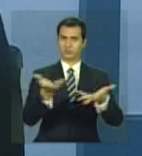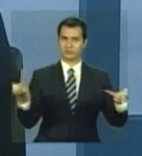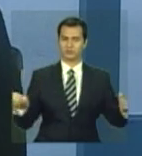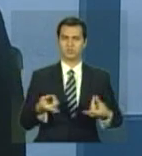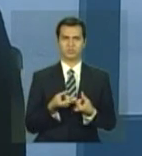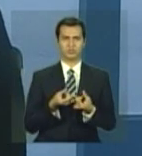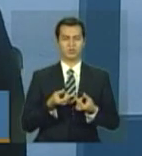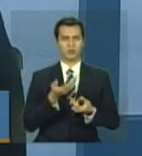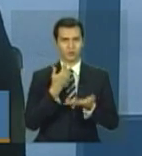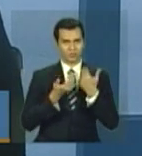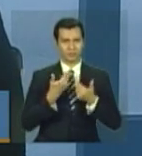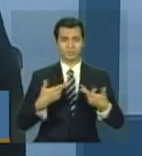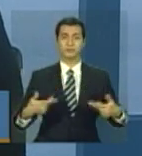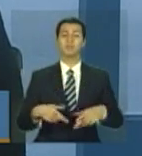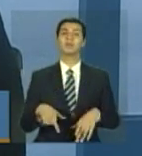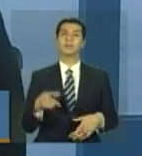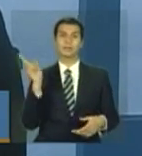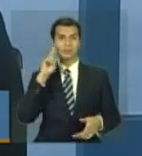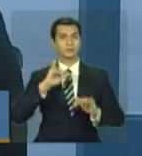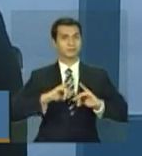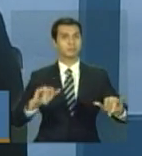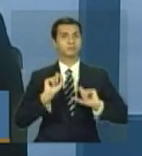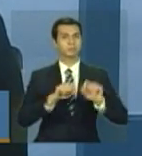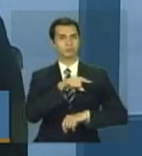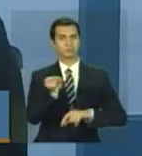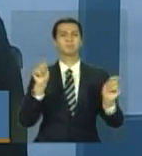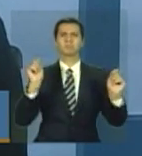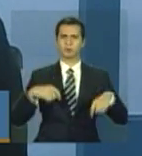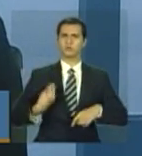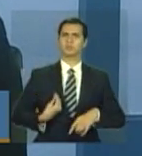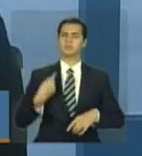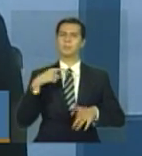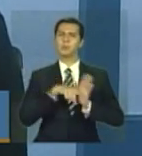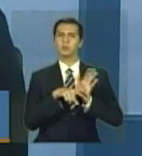Lembrando que você pode participar conosco pelos telefones